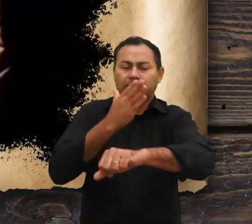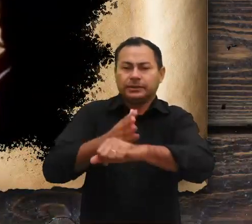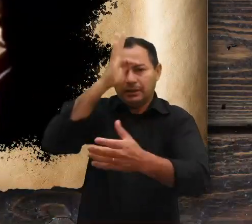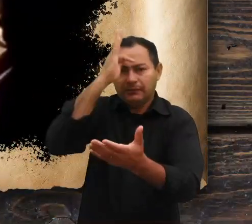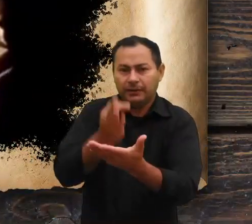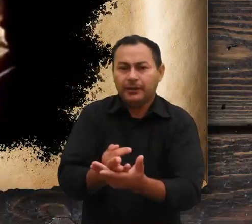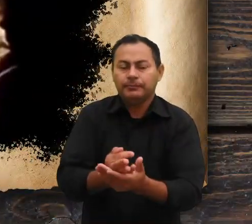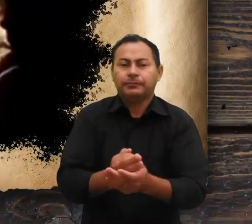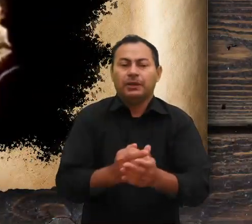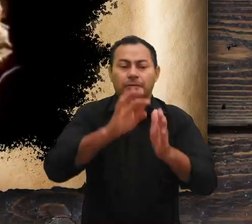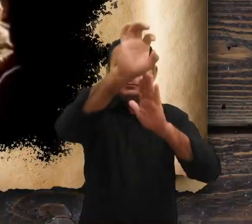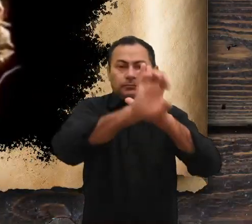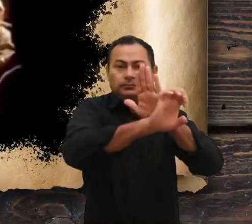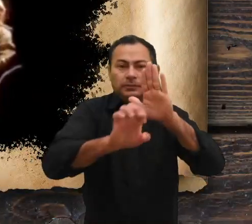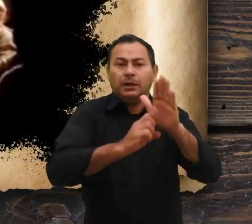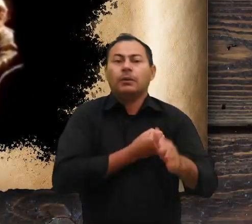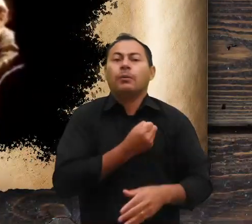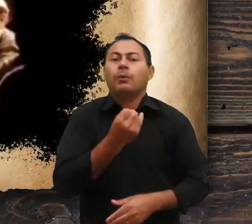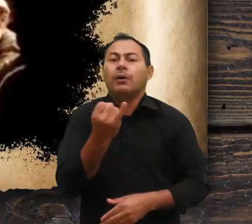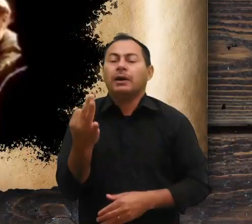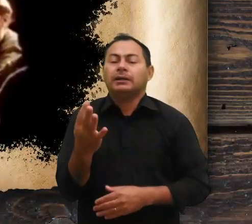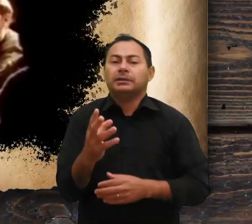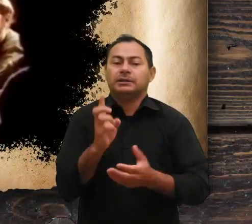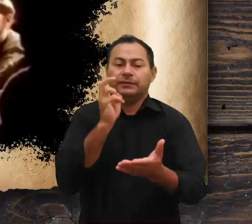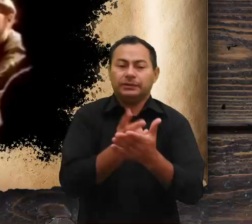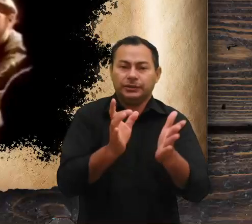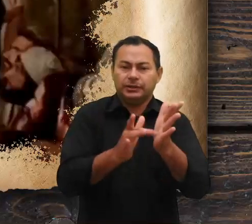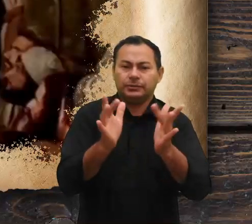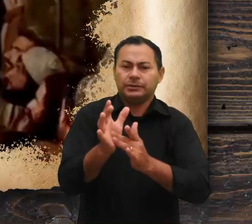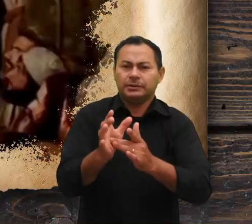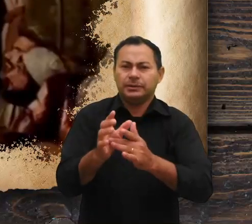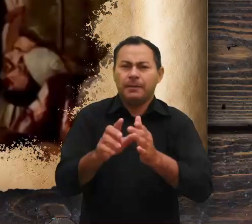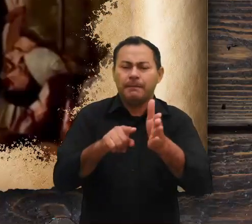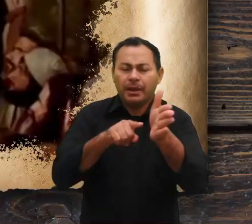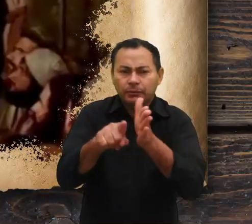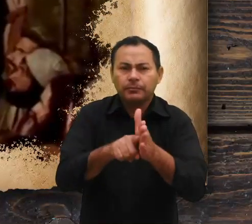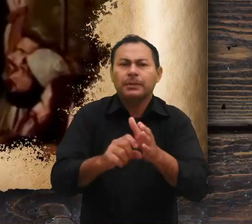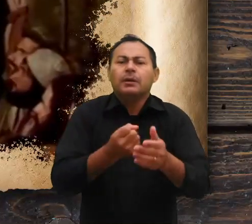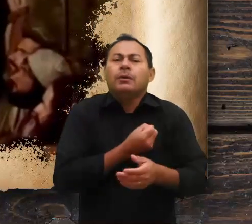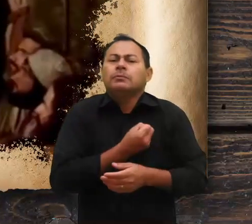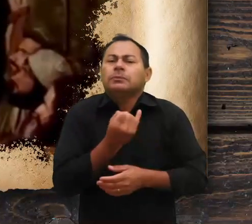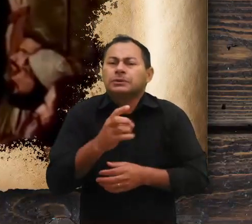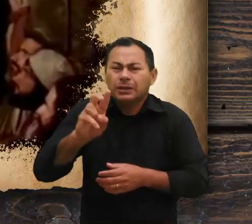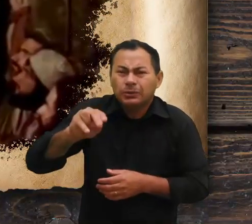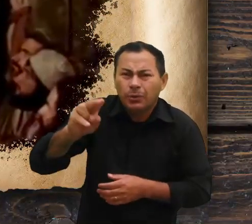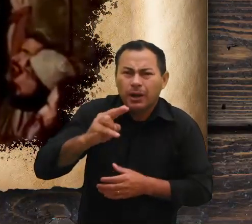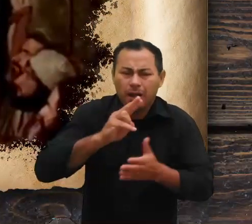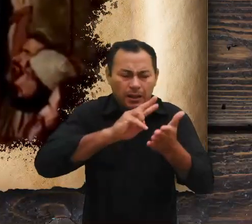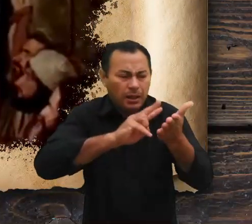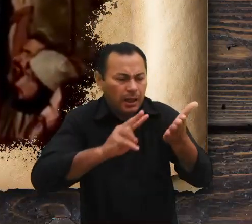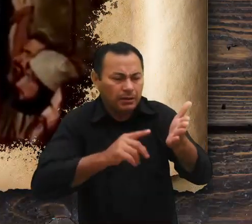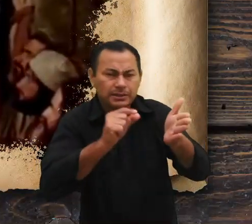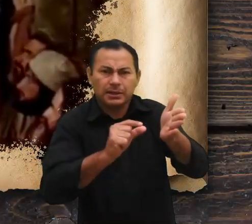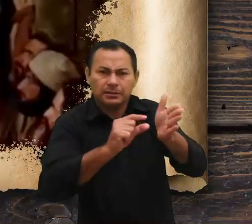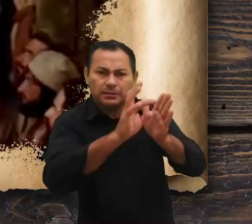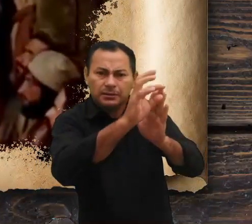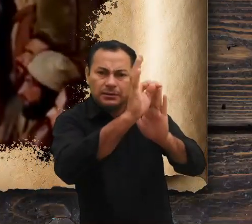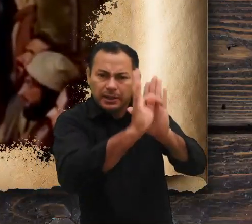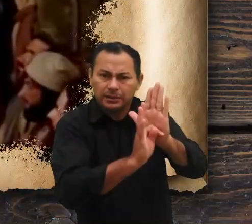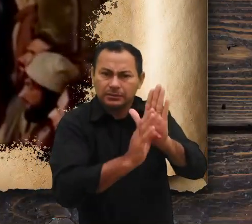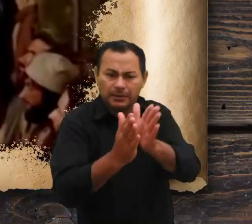Através dos evangelhos, podemos observar quantas vezes Jesus perguntou: vocês nunca leram esta passagem nas